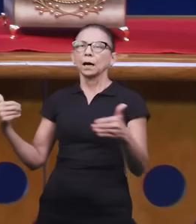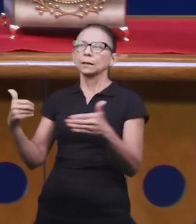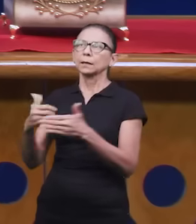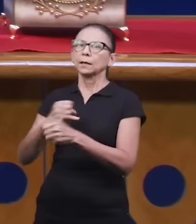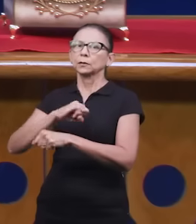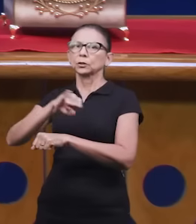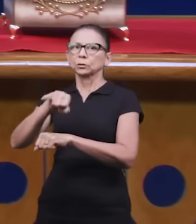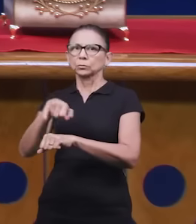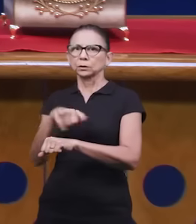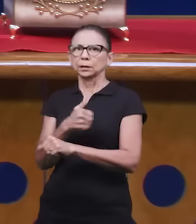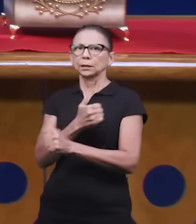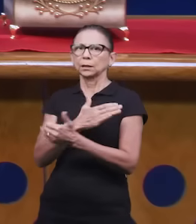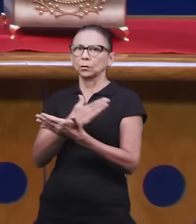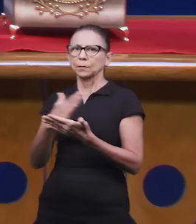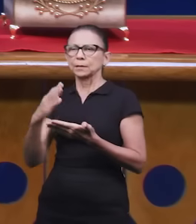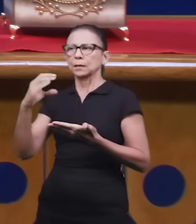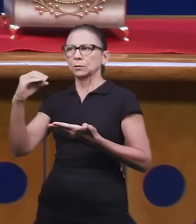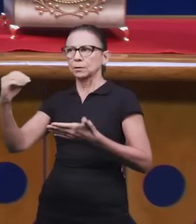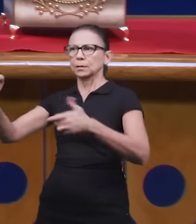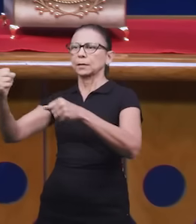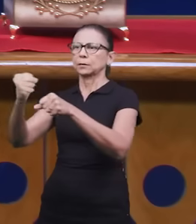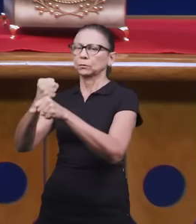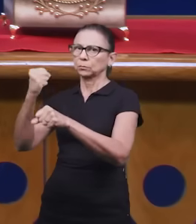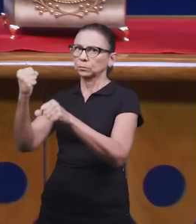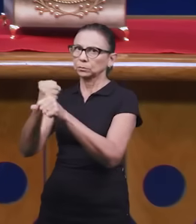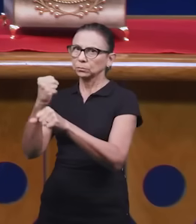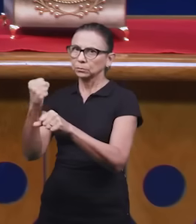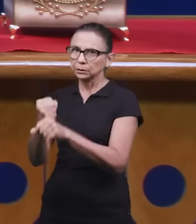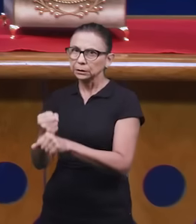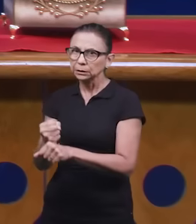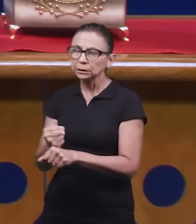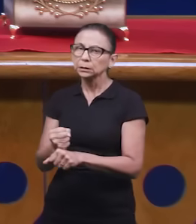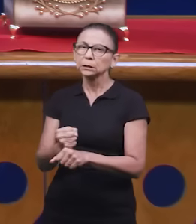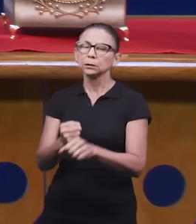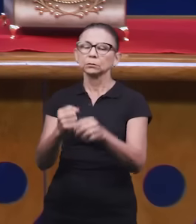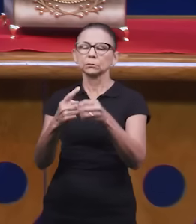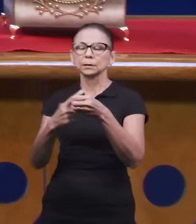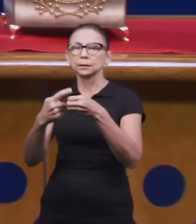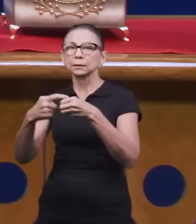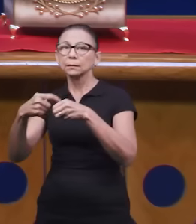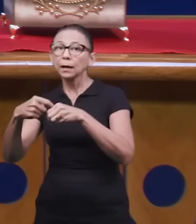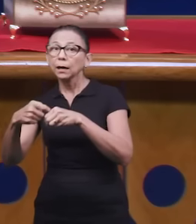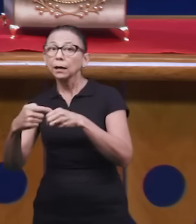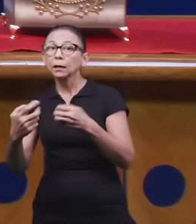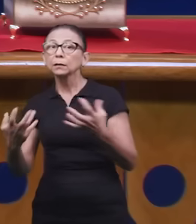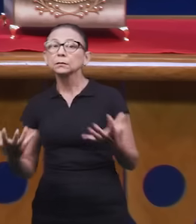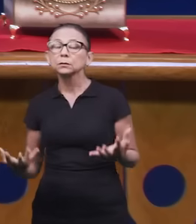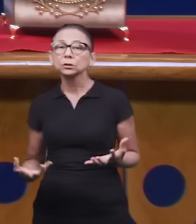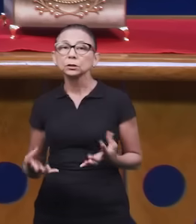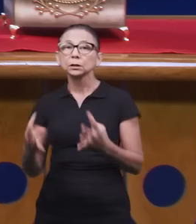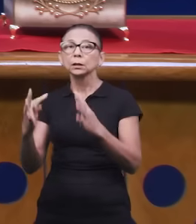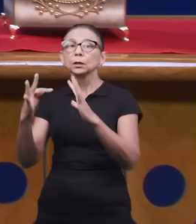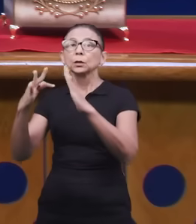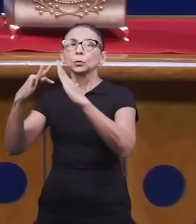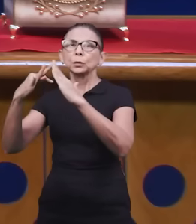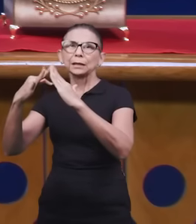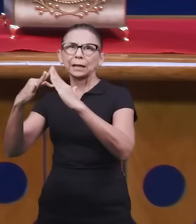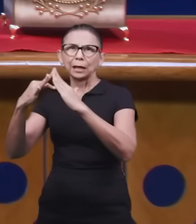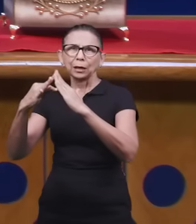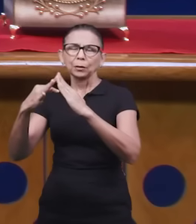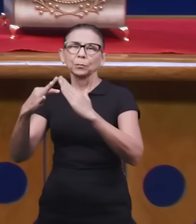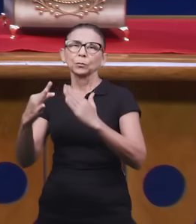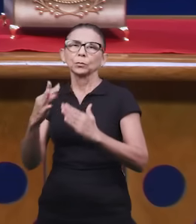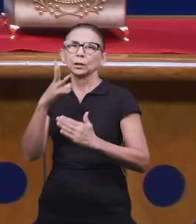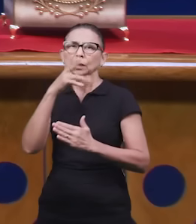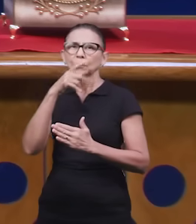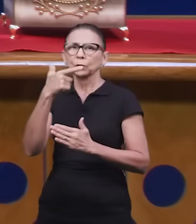Isso envolve Jerusalém, a cidade, o templo. Está dentro de um contexto, não é unicamente o templo. O